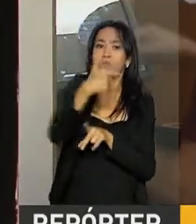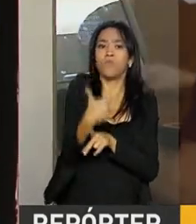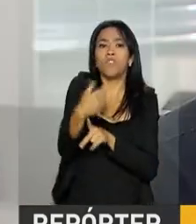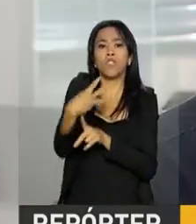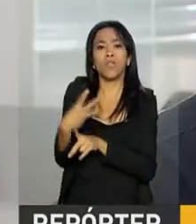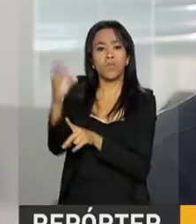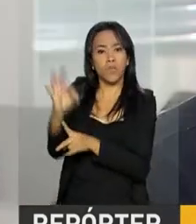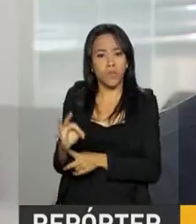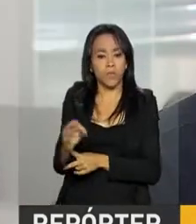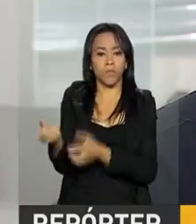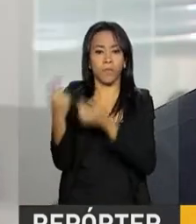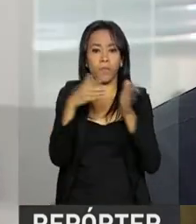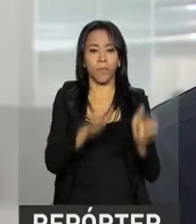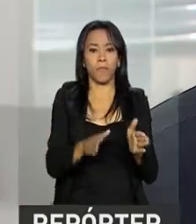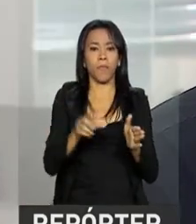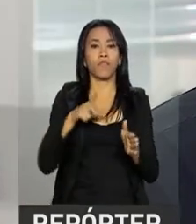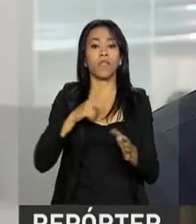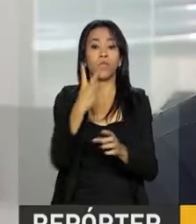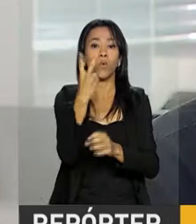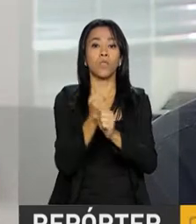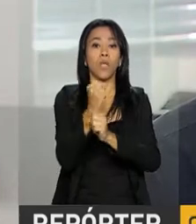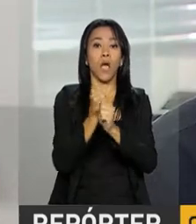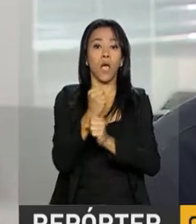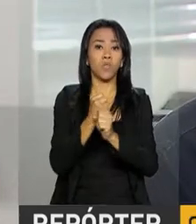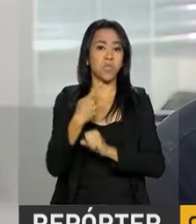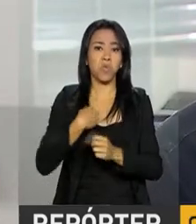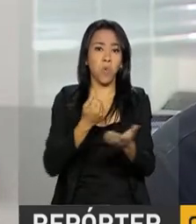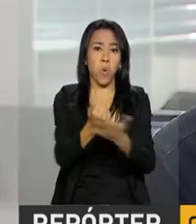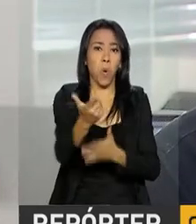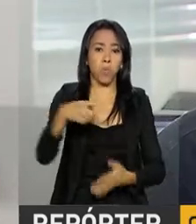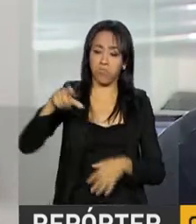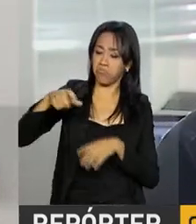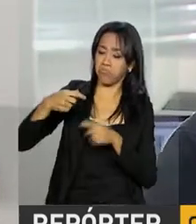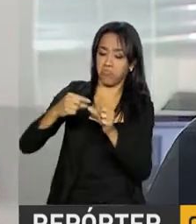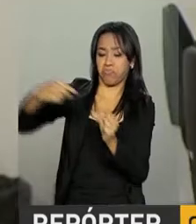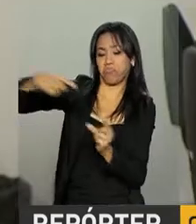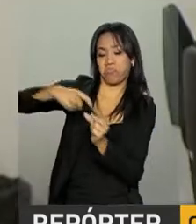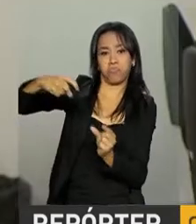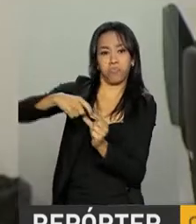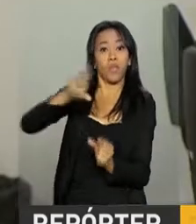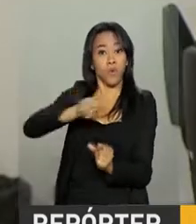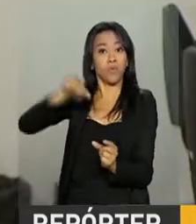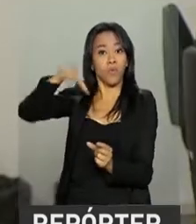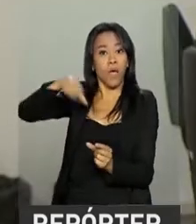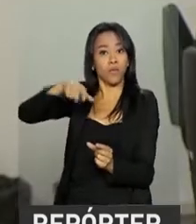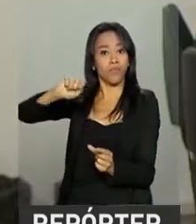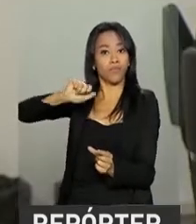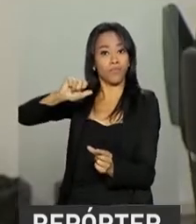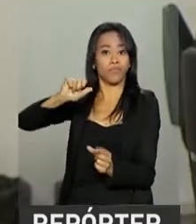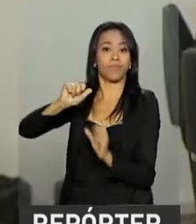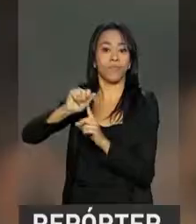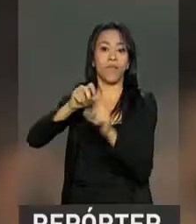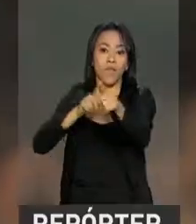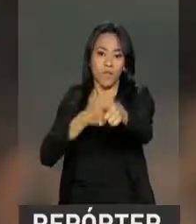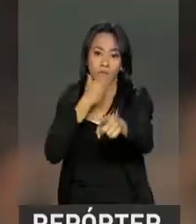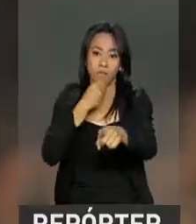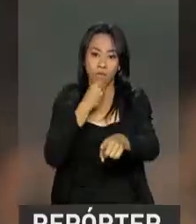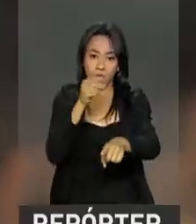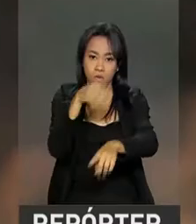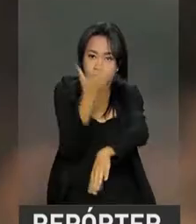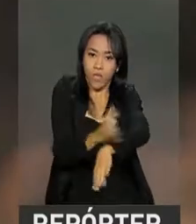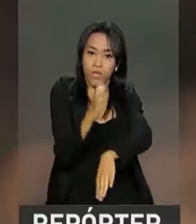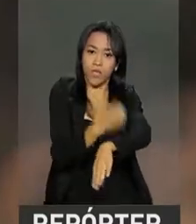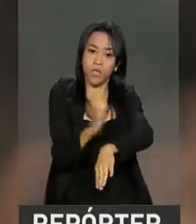e já tem dois anos e meio que eu não compro mais ingresso só utilizo cultura para thales que é estagiário o vale cultura